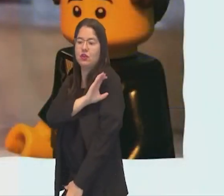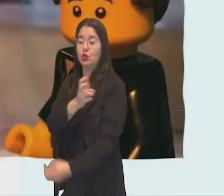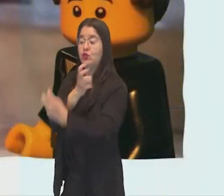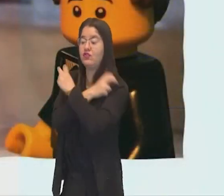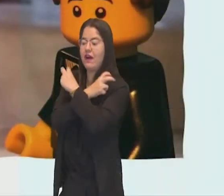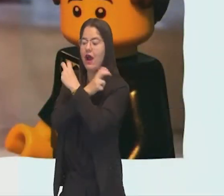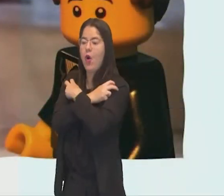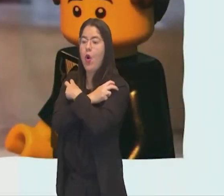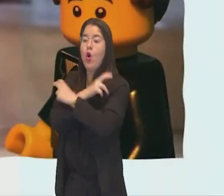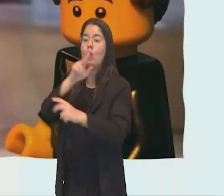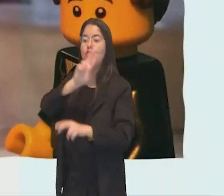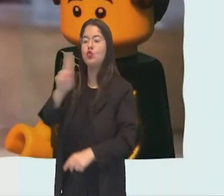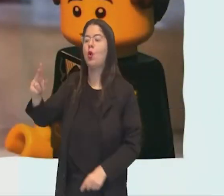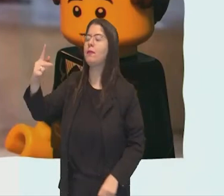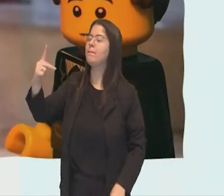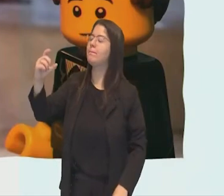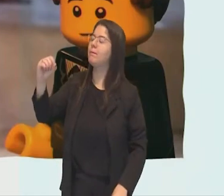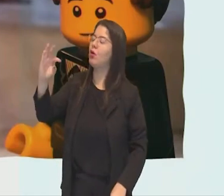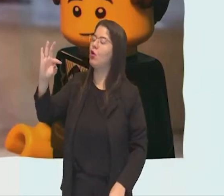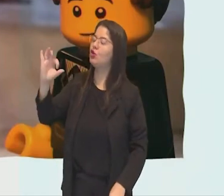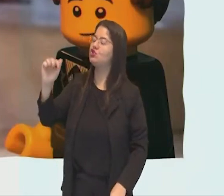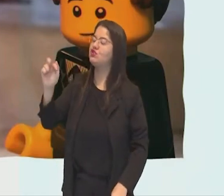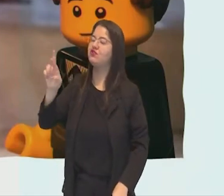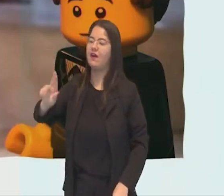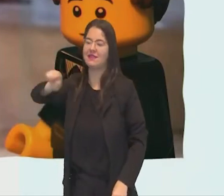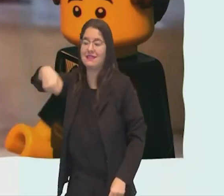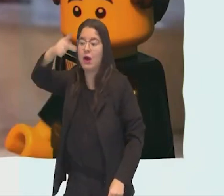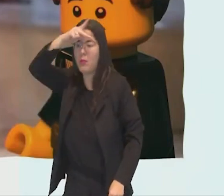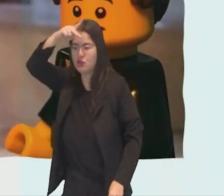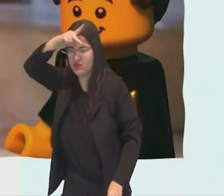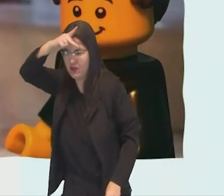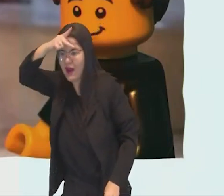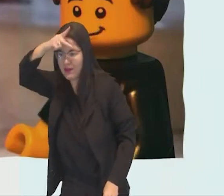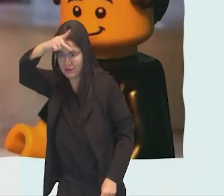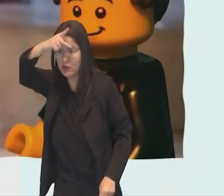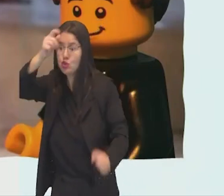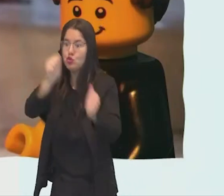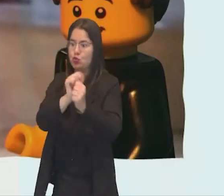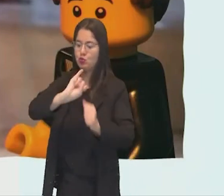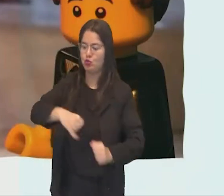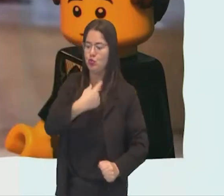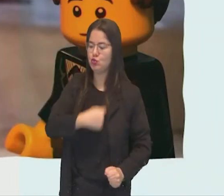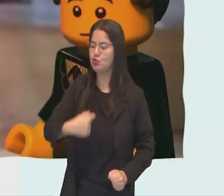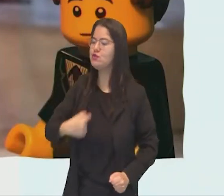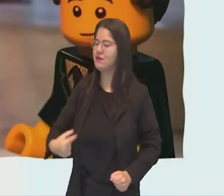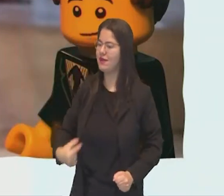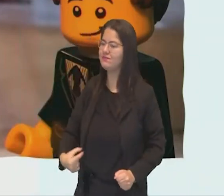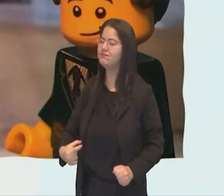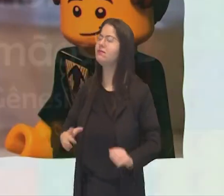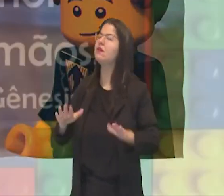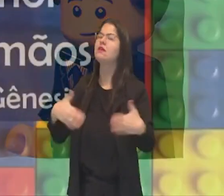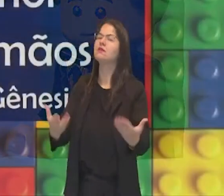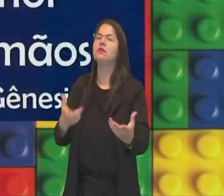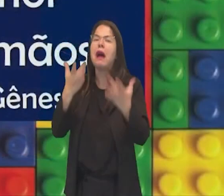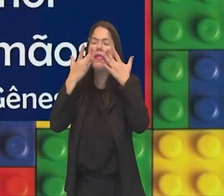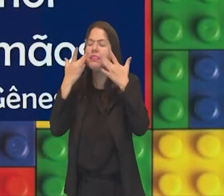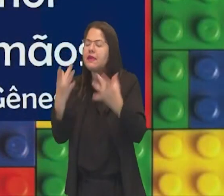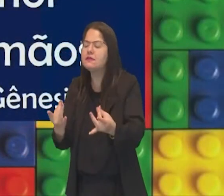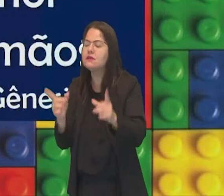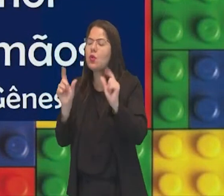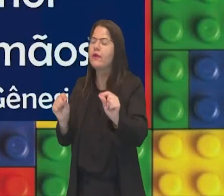do Egito, que se chamava Potifar. José foi lá. E aí, o que chama a nossa